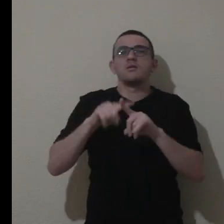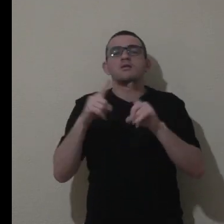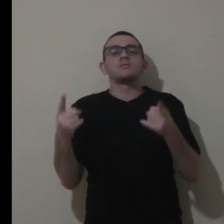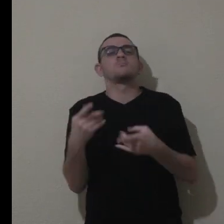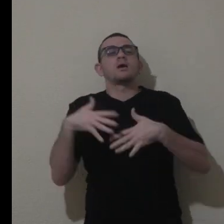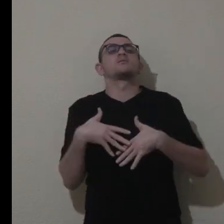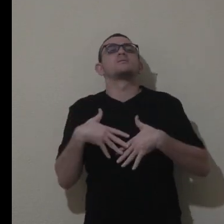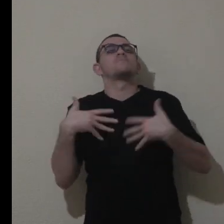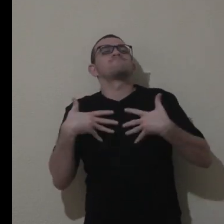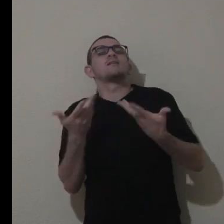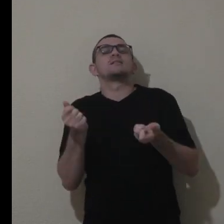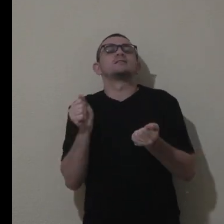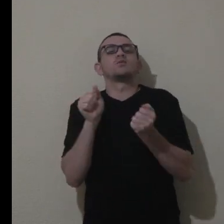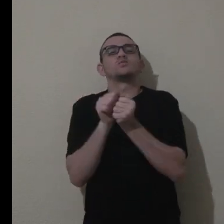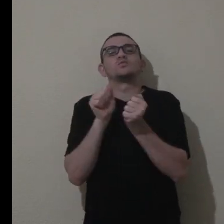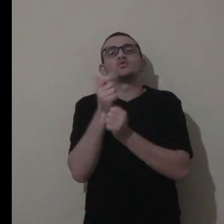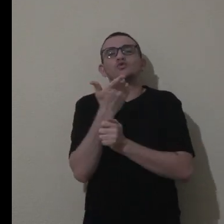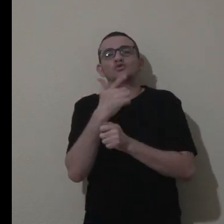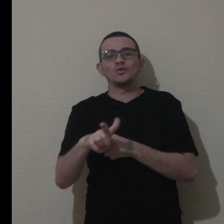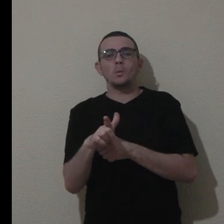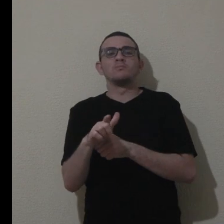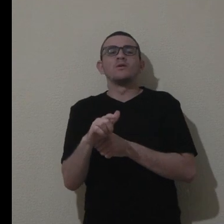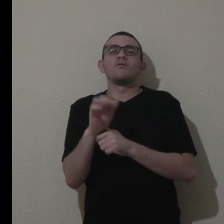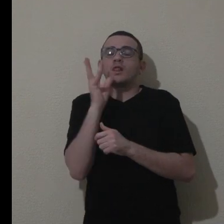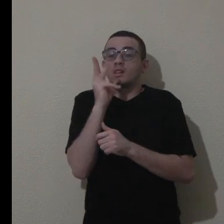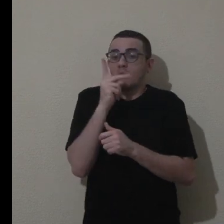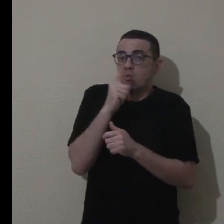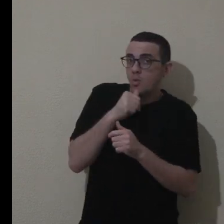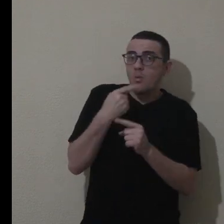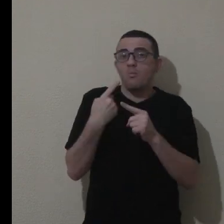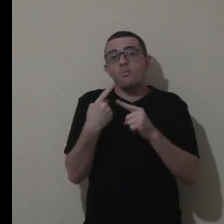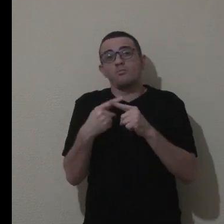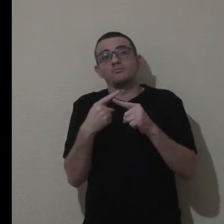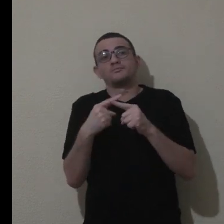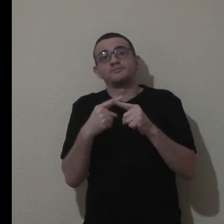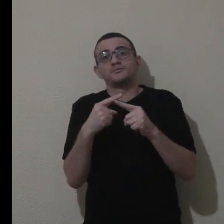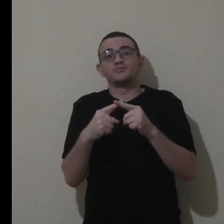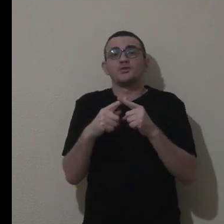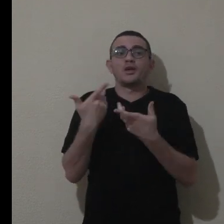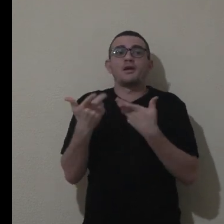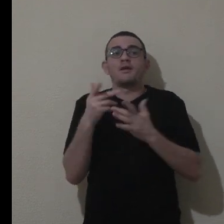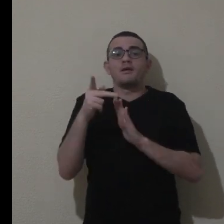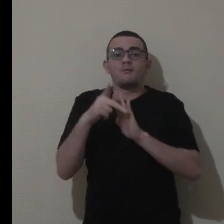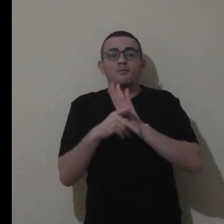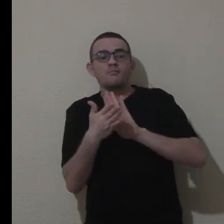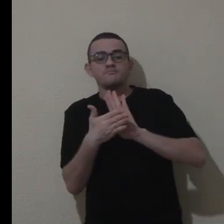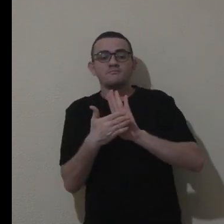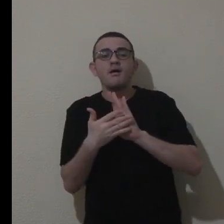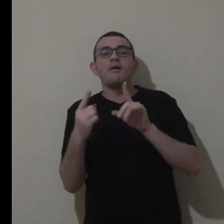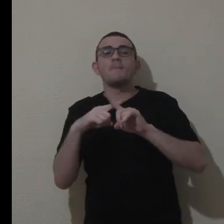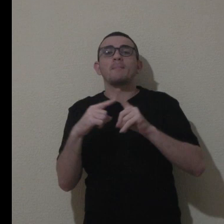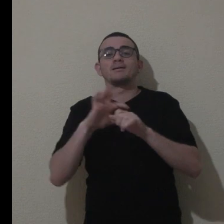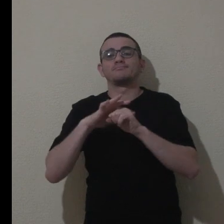de qualquer forma é um prazer estar reinaugurando a Liga esse ano, um pouco mais tardiamente, né? Como havíamos planejado